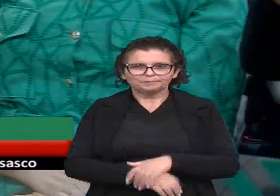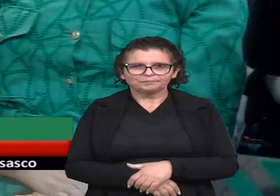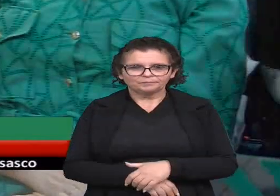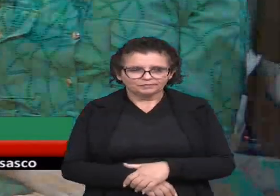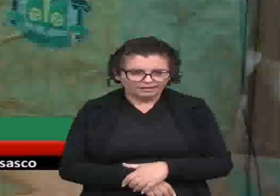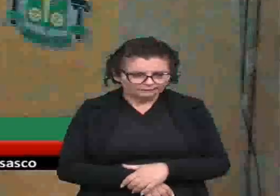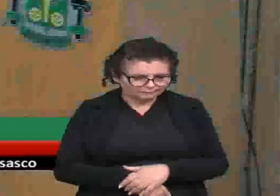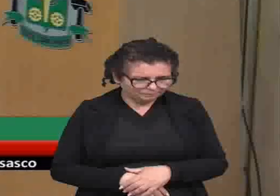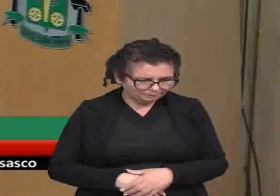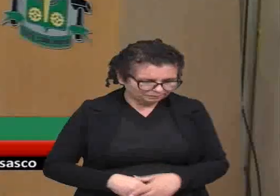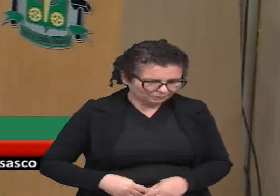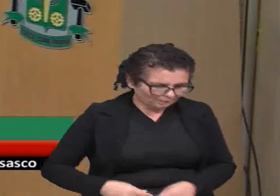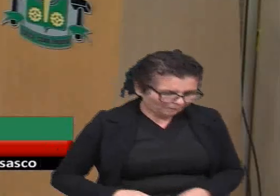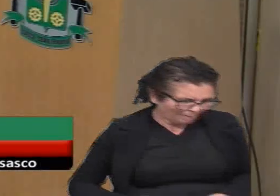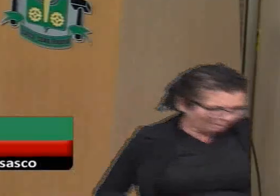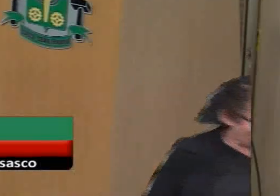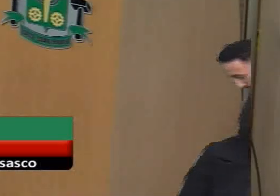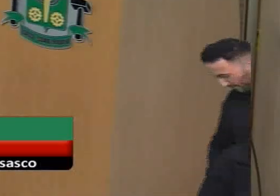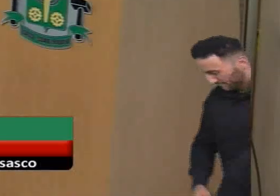vereador...